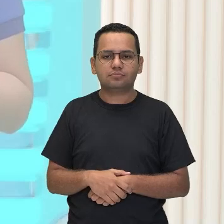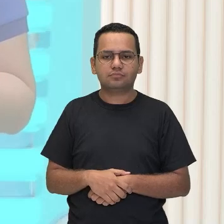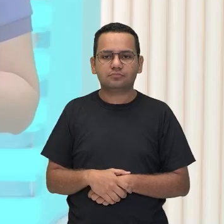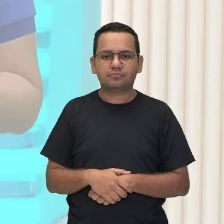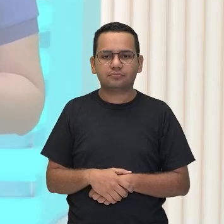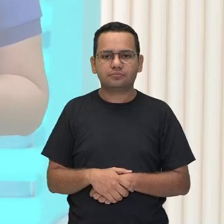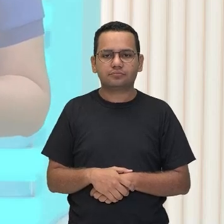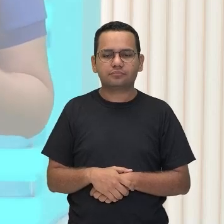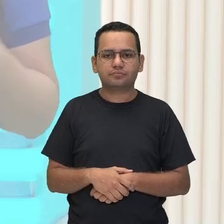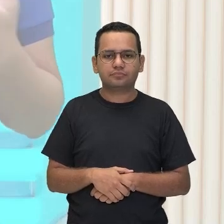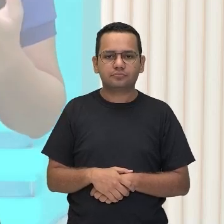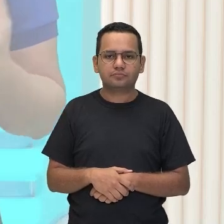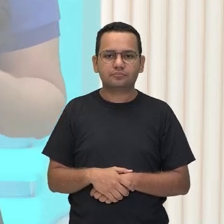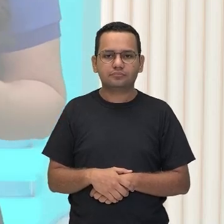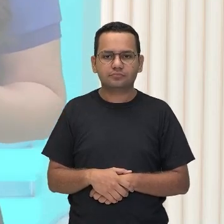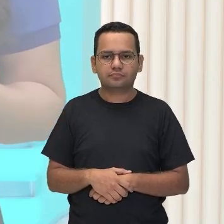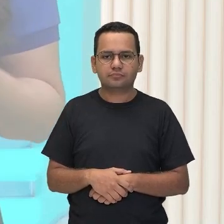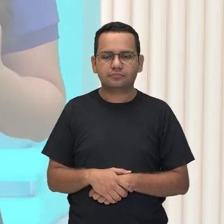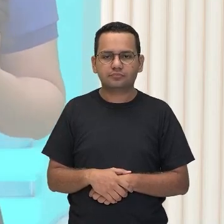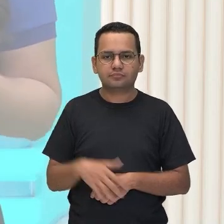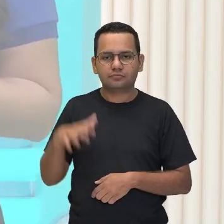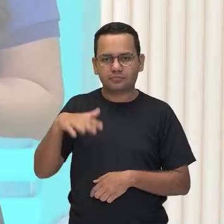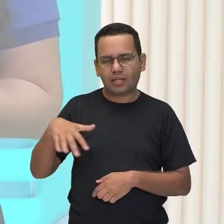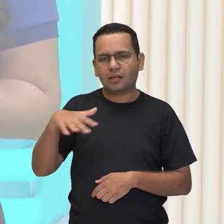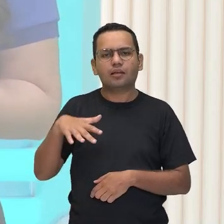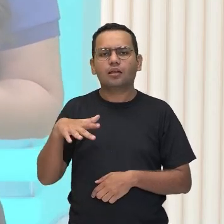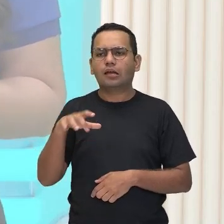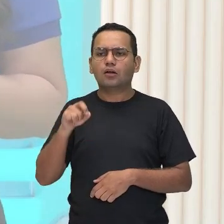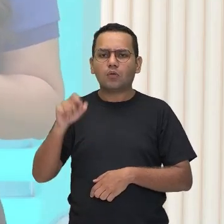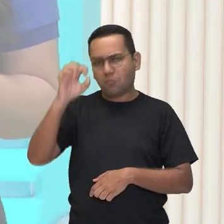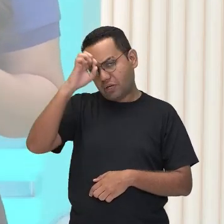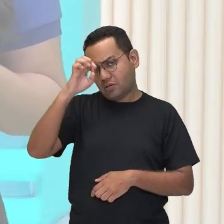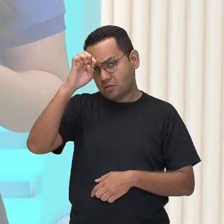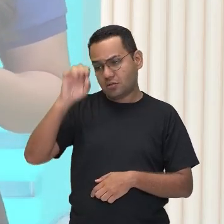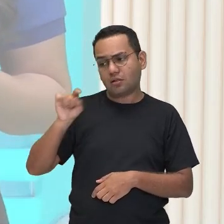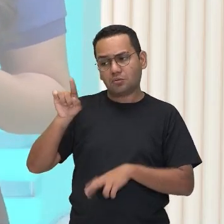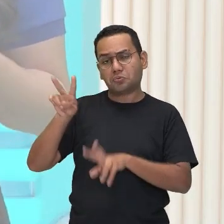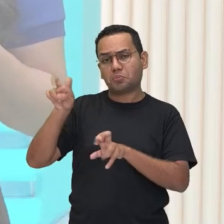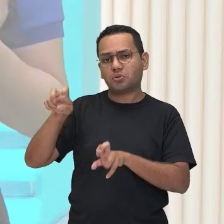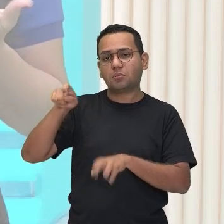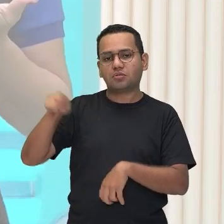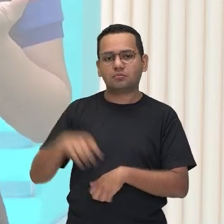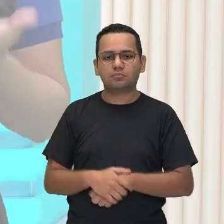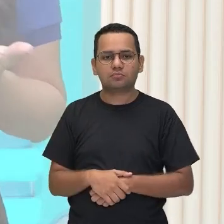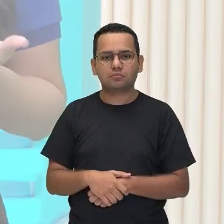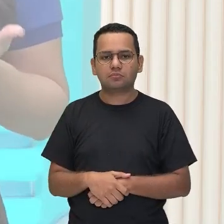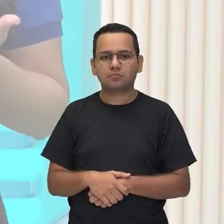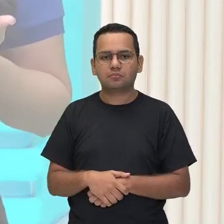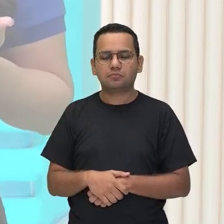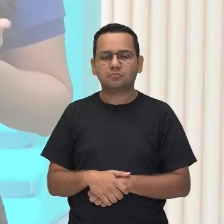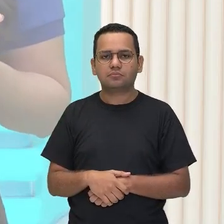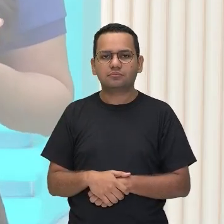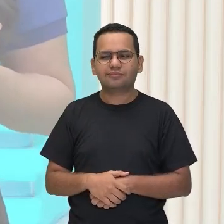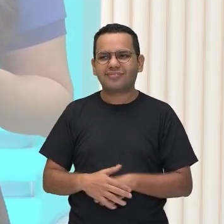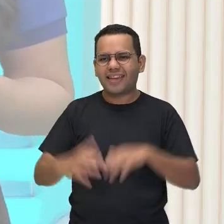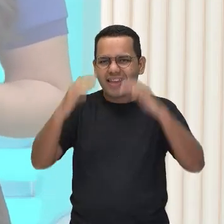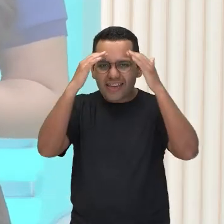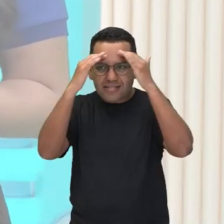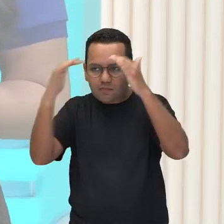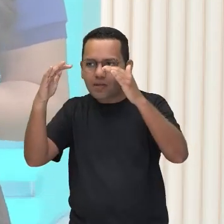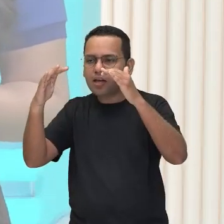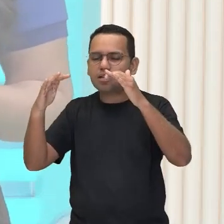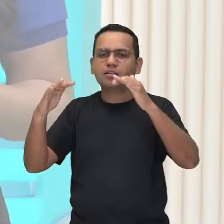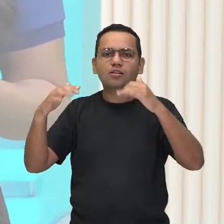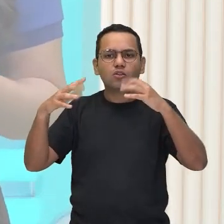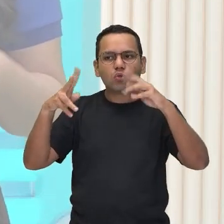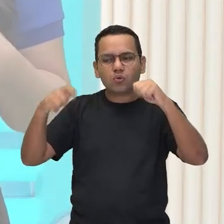a o estudo o manuseio das lutas que no caso é praticar o respeito né é super